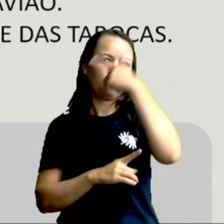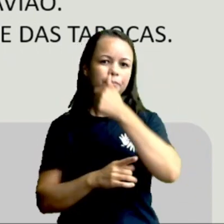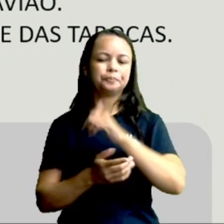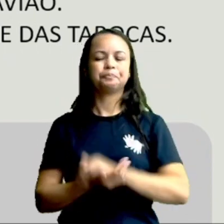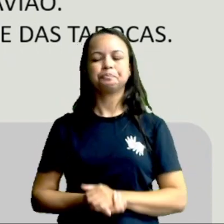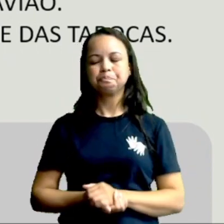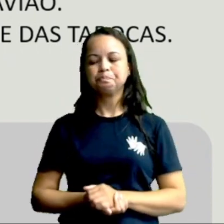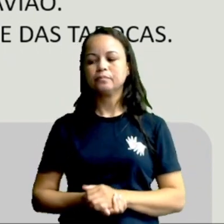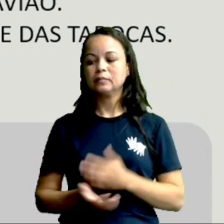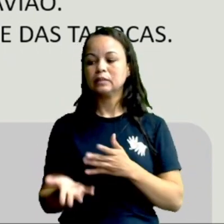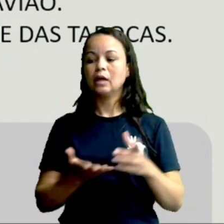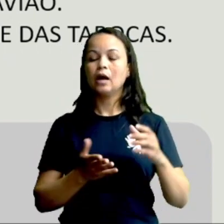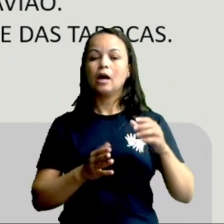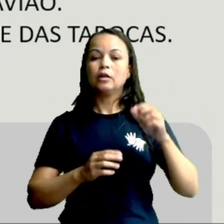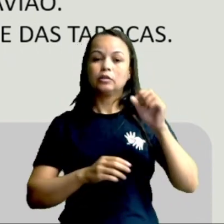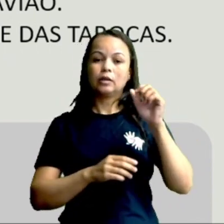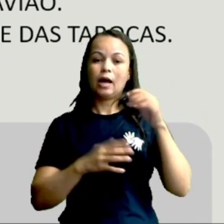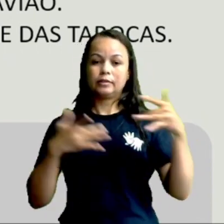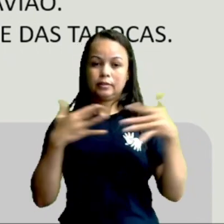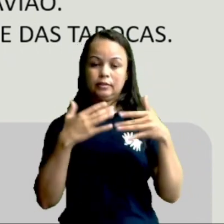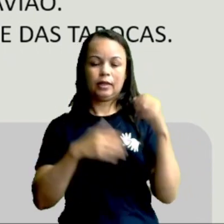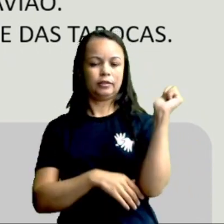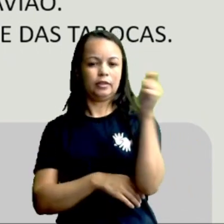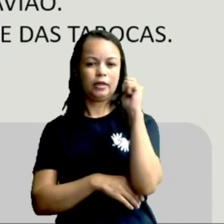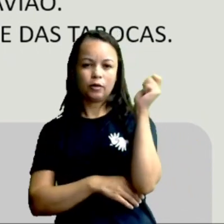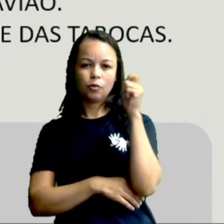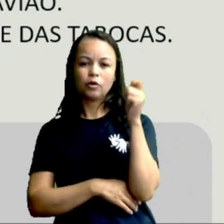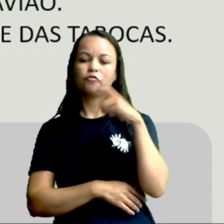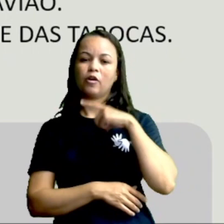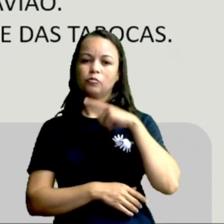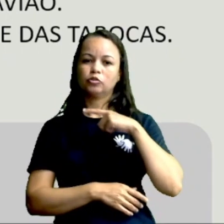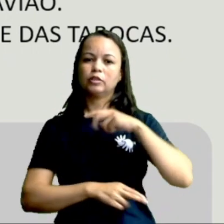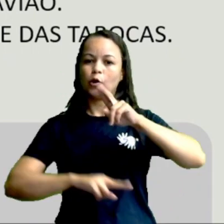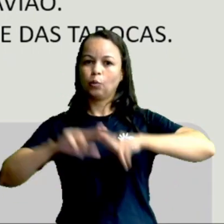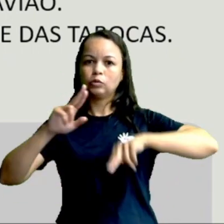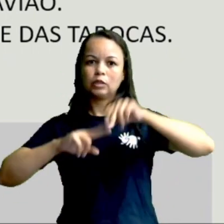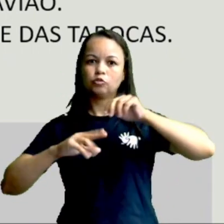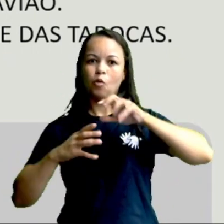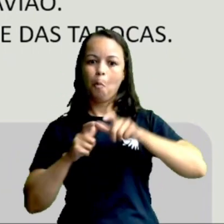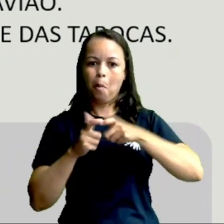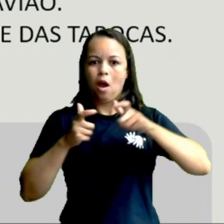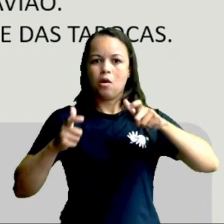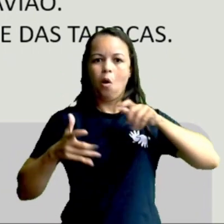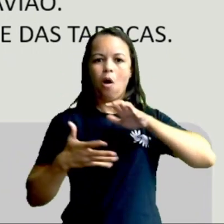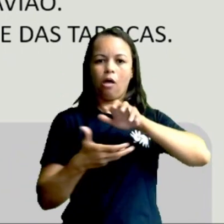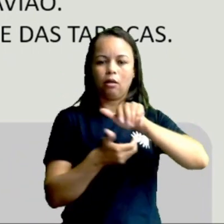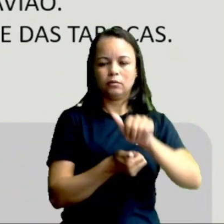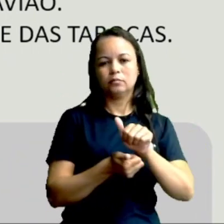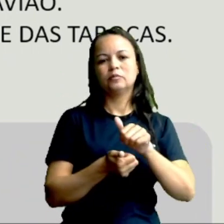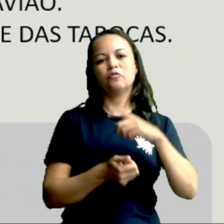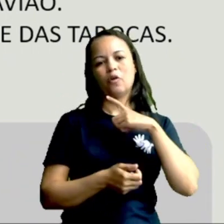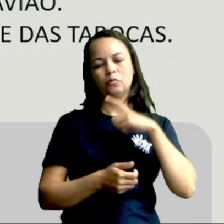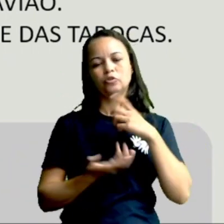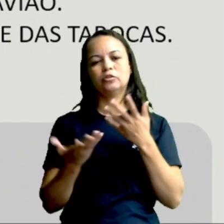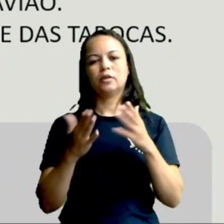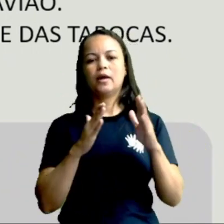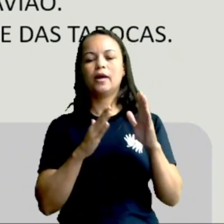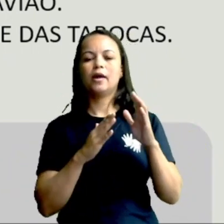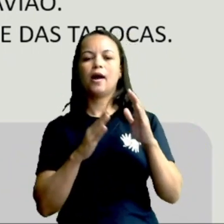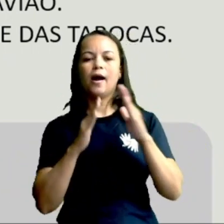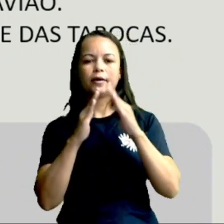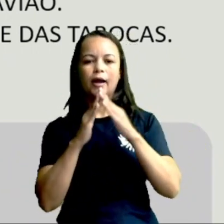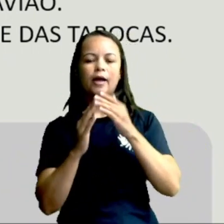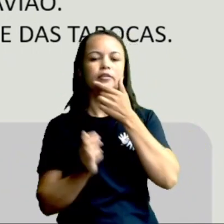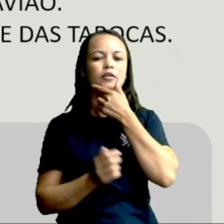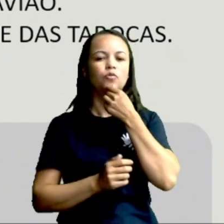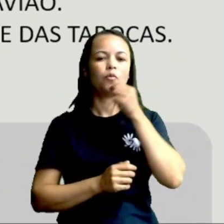o maior e melhor São João do mundo, que fica em Caruaru. Vamos ter a Casa do Museu do Mestre Vitalino e a Feira